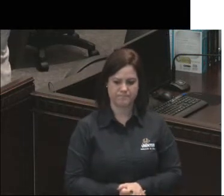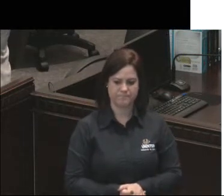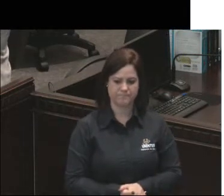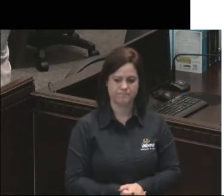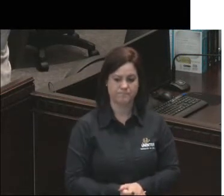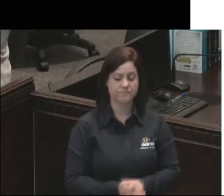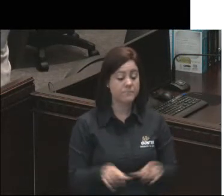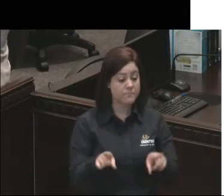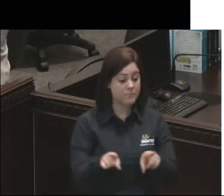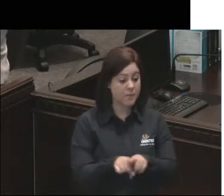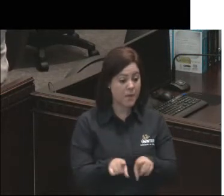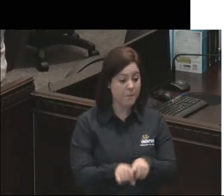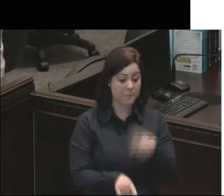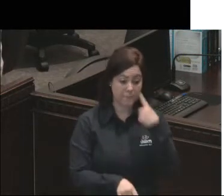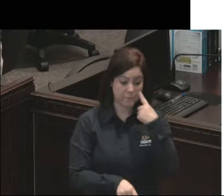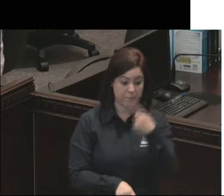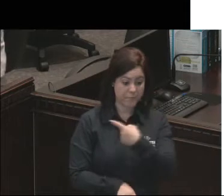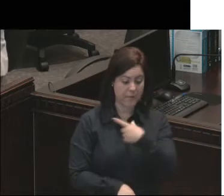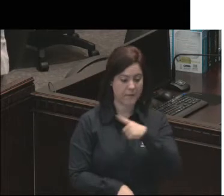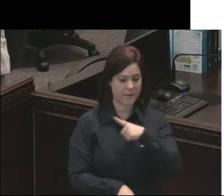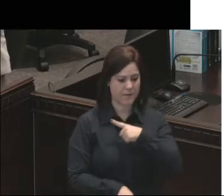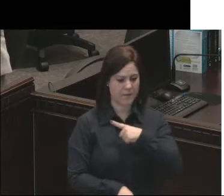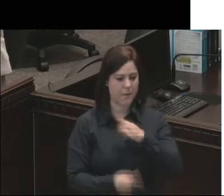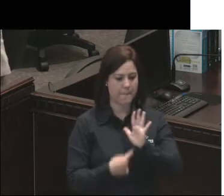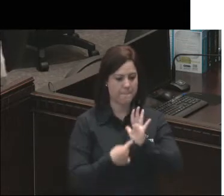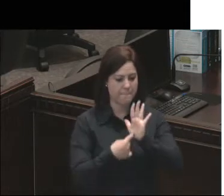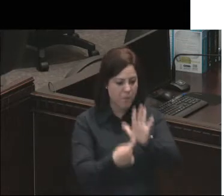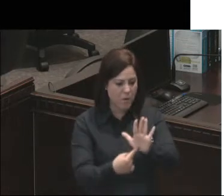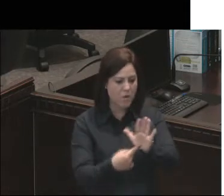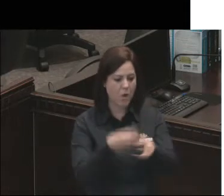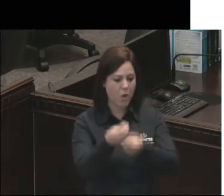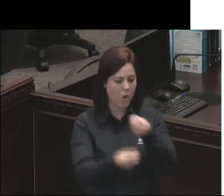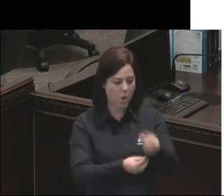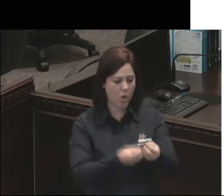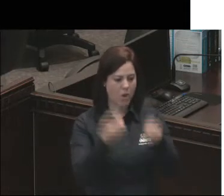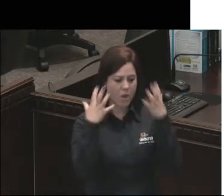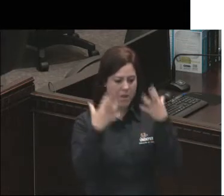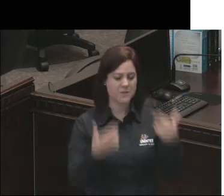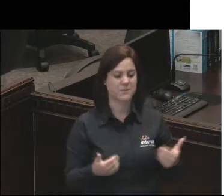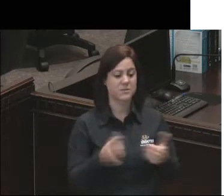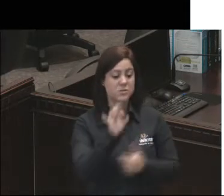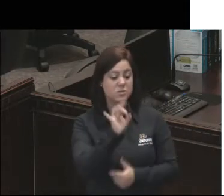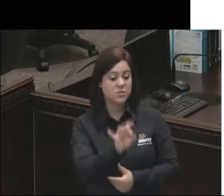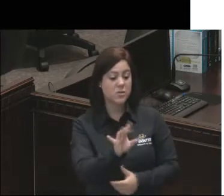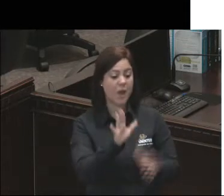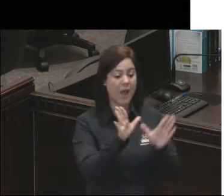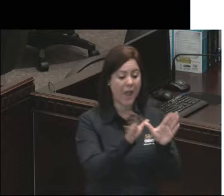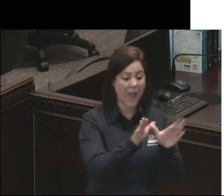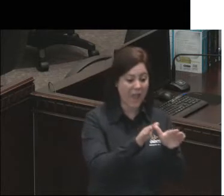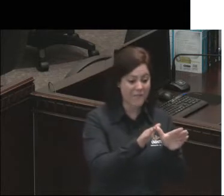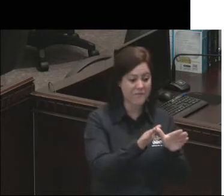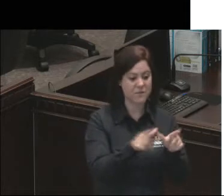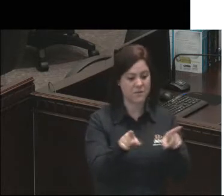Aqui também nós vemos que existe a passagem na cadeia trófica. Então, principalmente as aves e o homem, que são o topo da